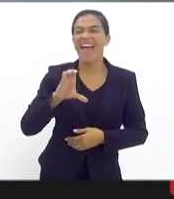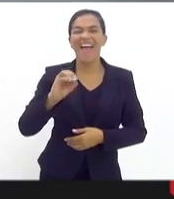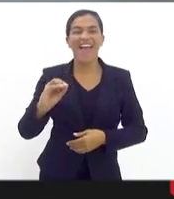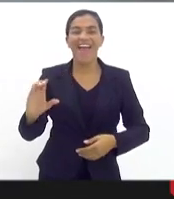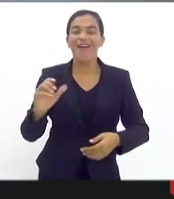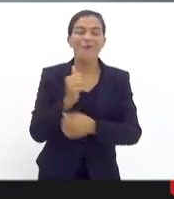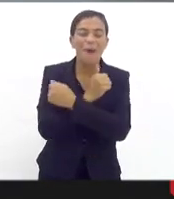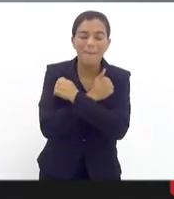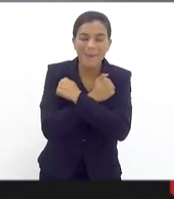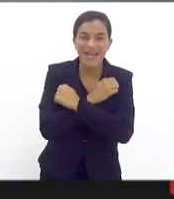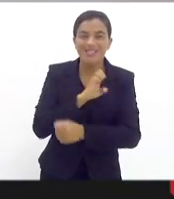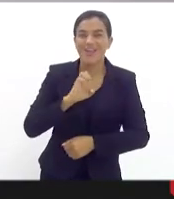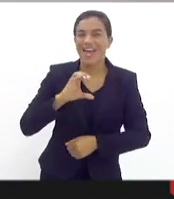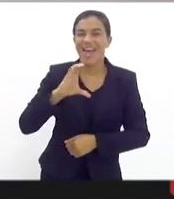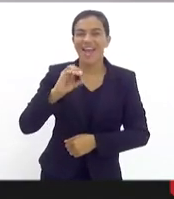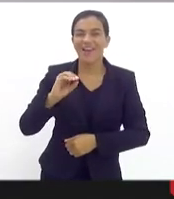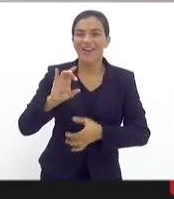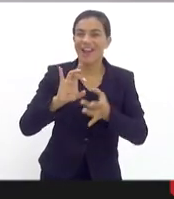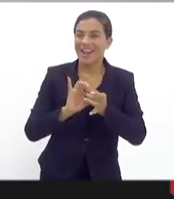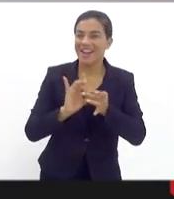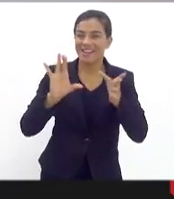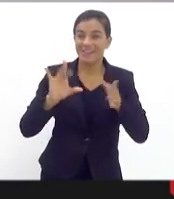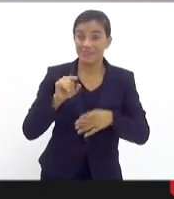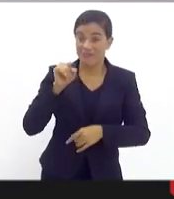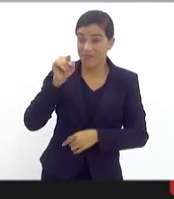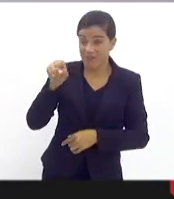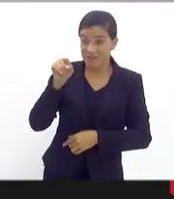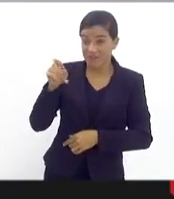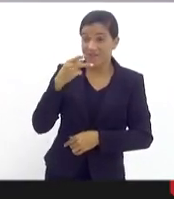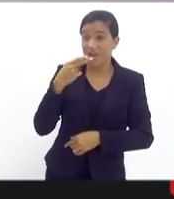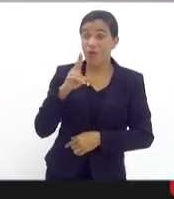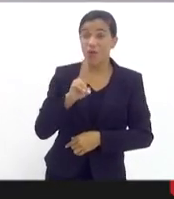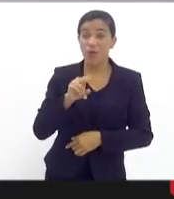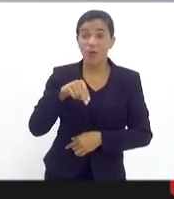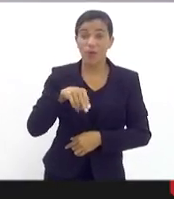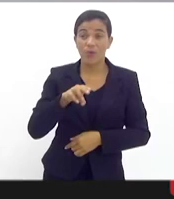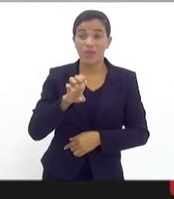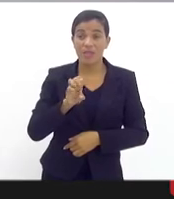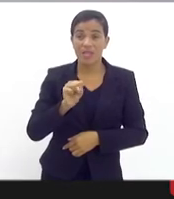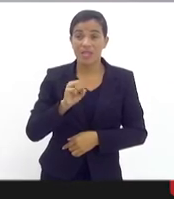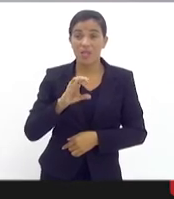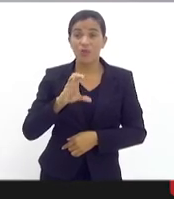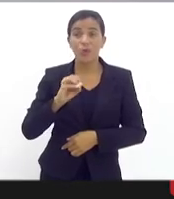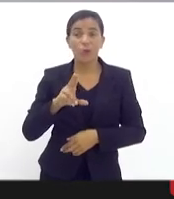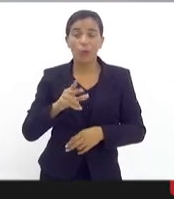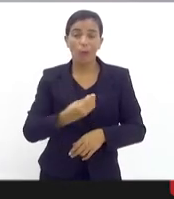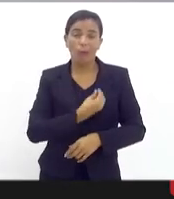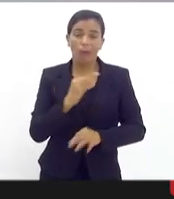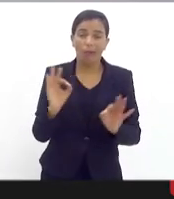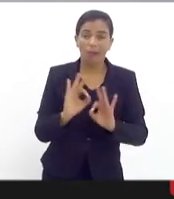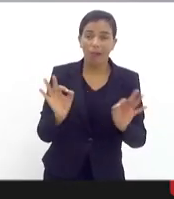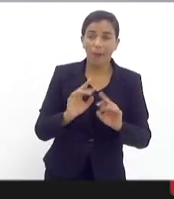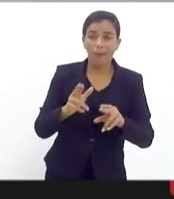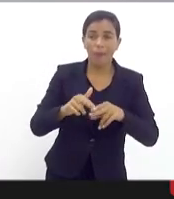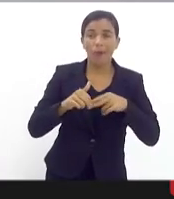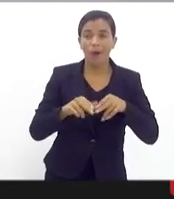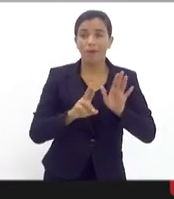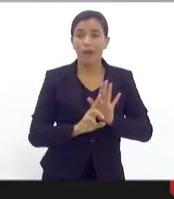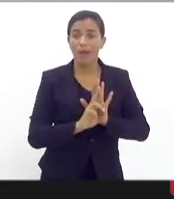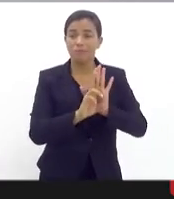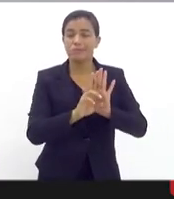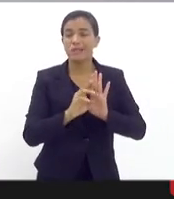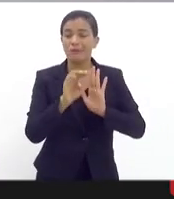você. E só para avisar para você, Gabriela, você citou a Unesco não está presente hoje, porque o representante dela estava com a